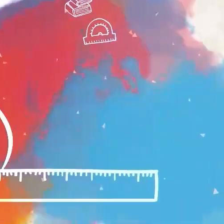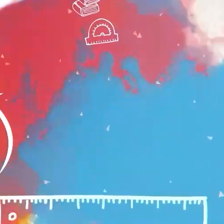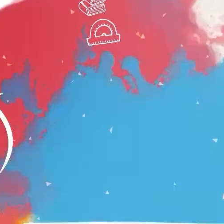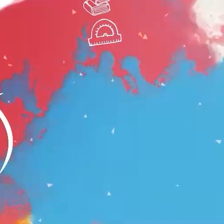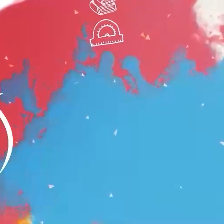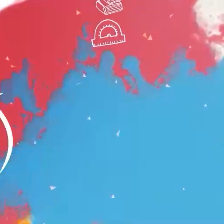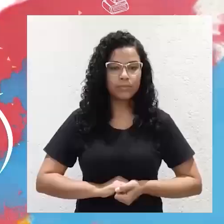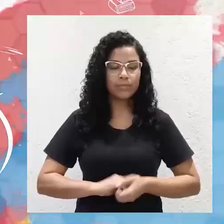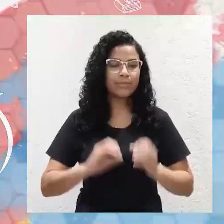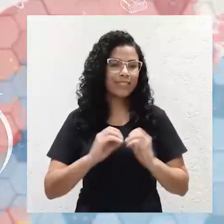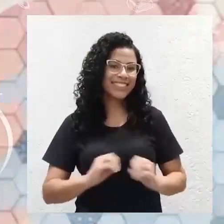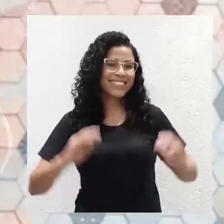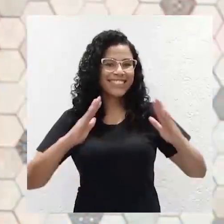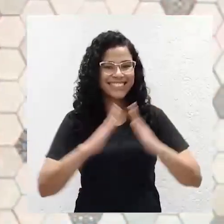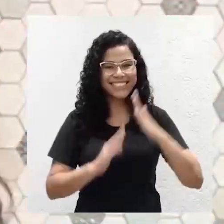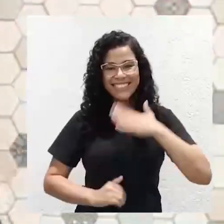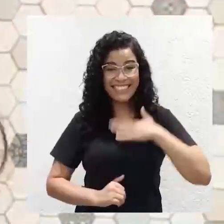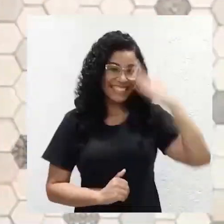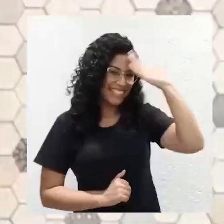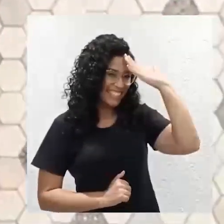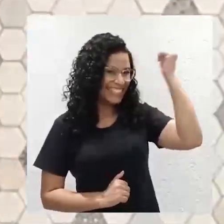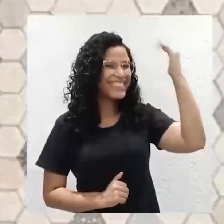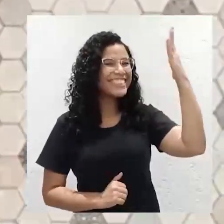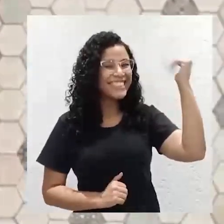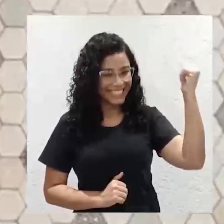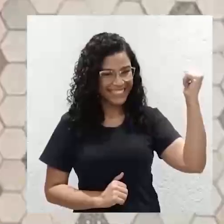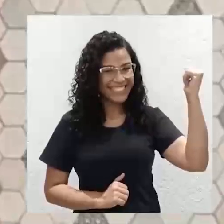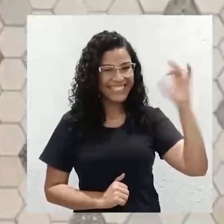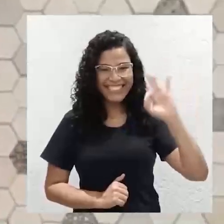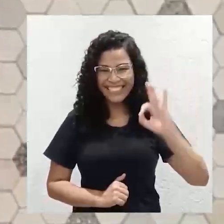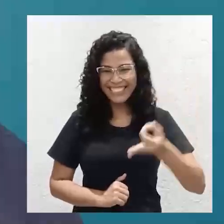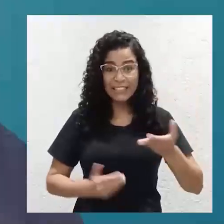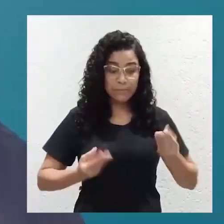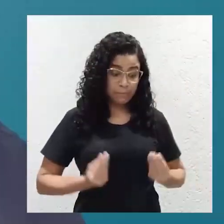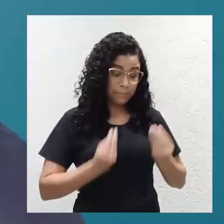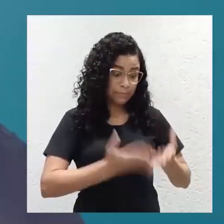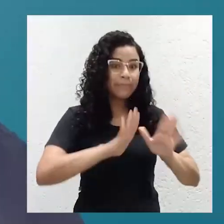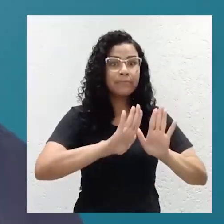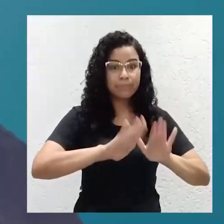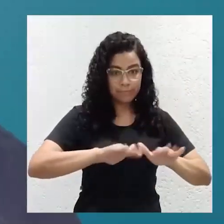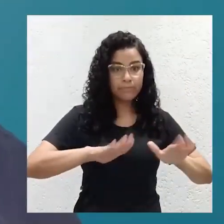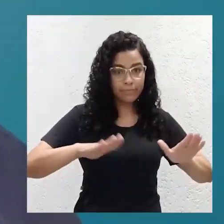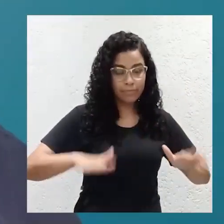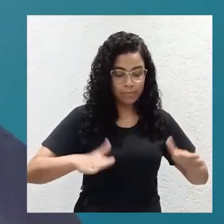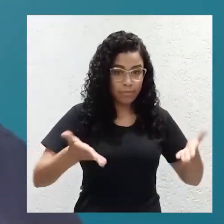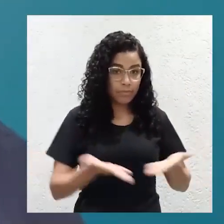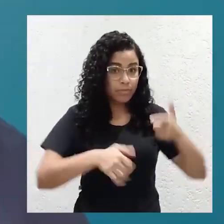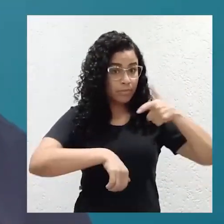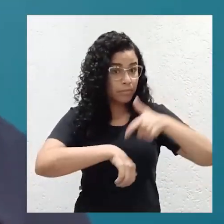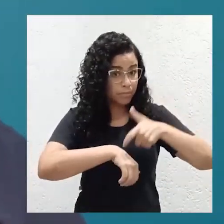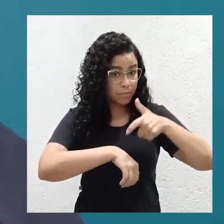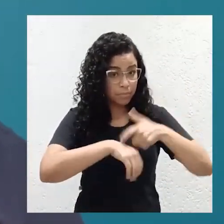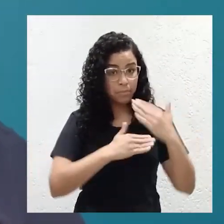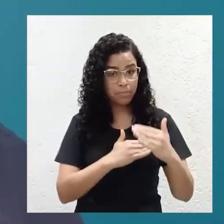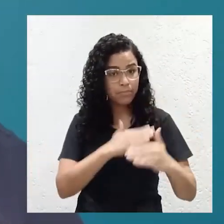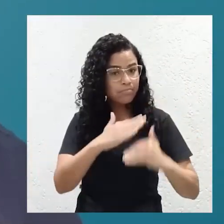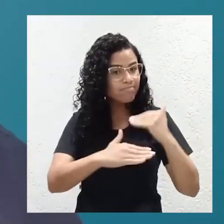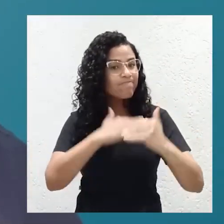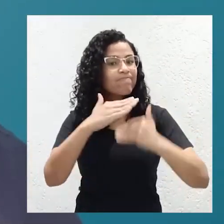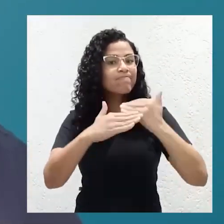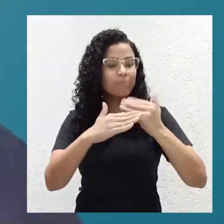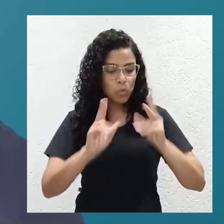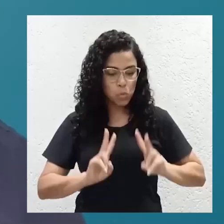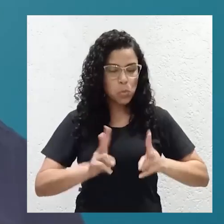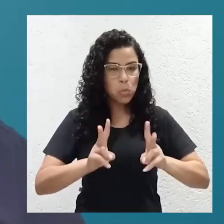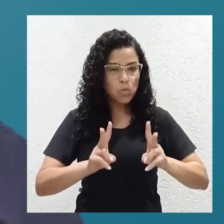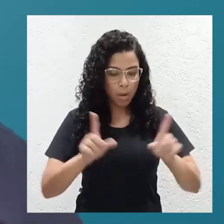Saberes em Casa. O Saberes em Casa para mim é um sucesso. Poder permitir que as crianças, nesse processo de